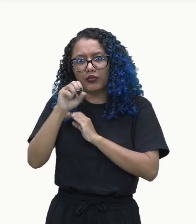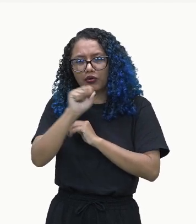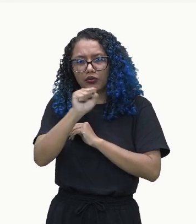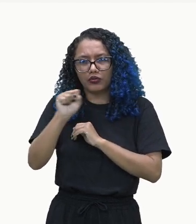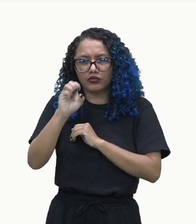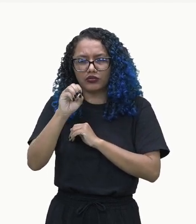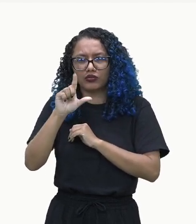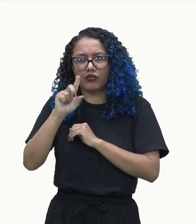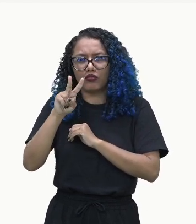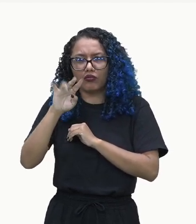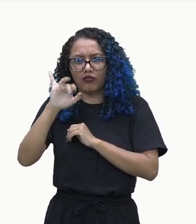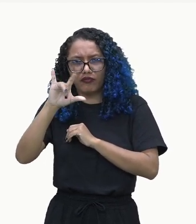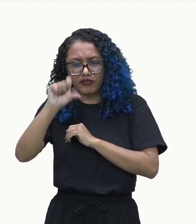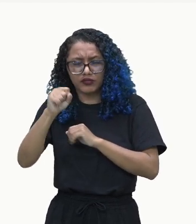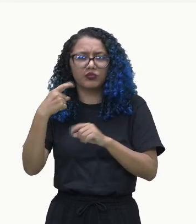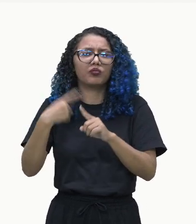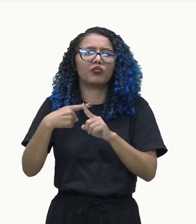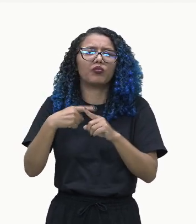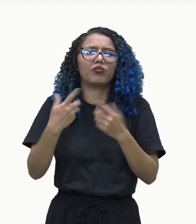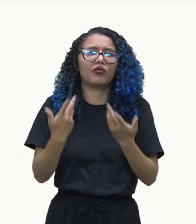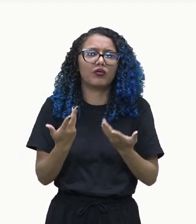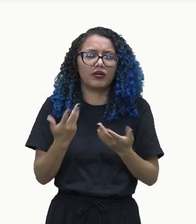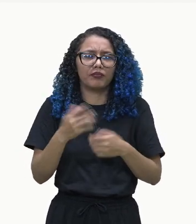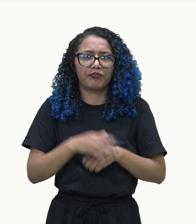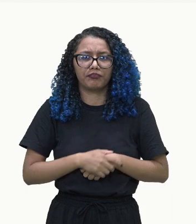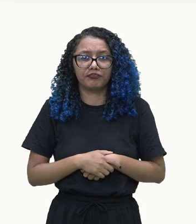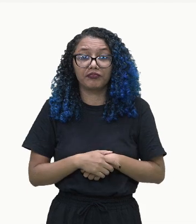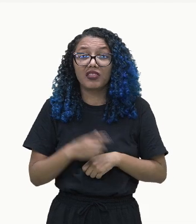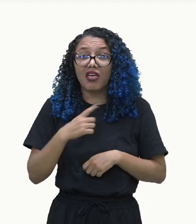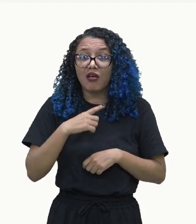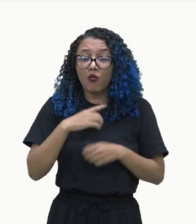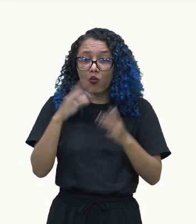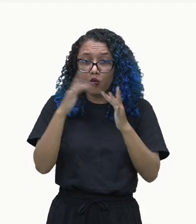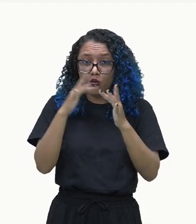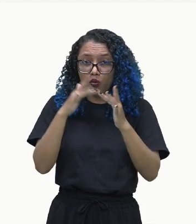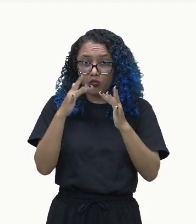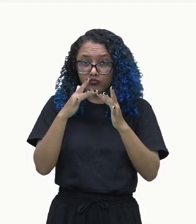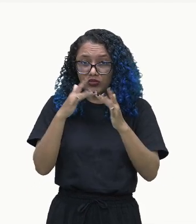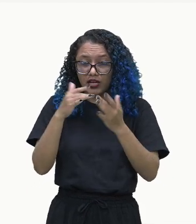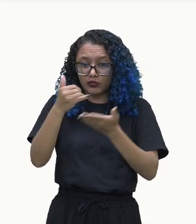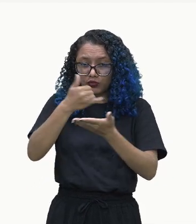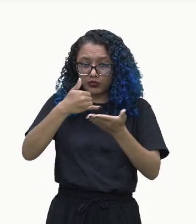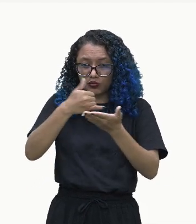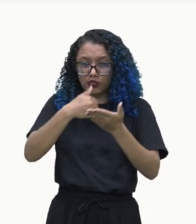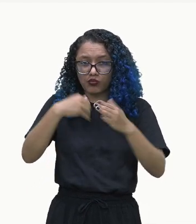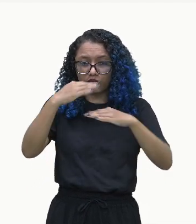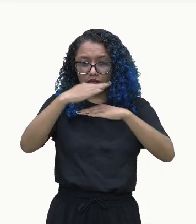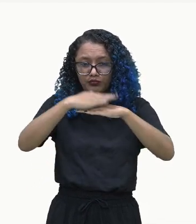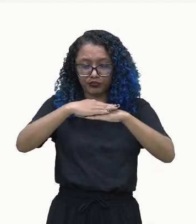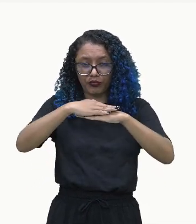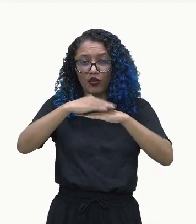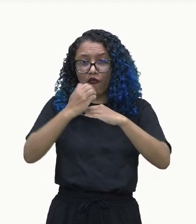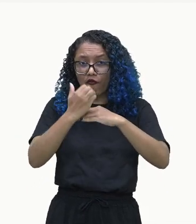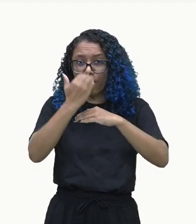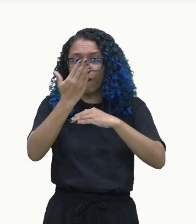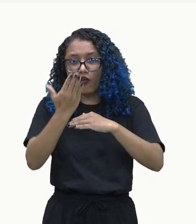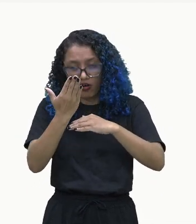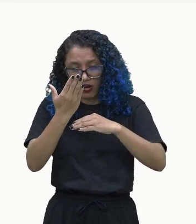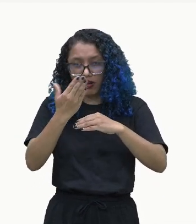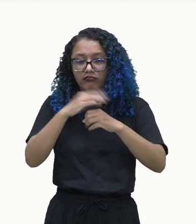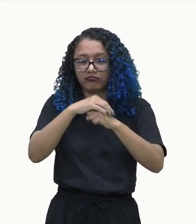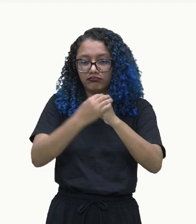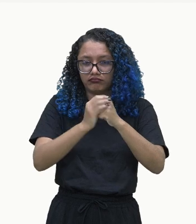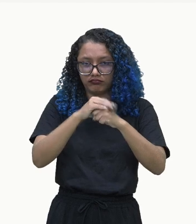Porque elas vão ter contato com as gorduras do meio externo da membrana, que são de lipídios,